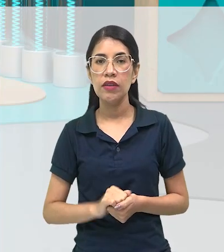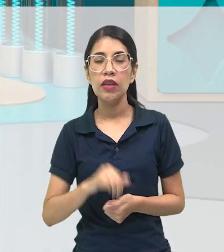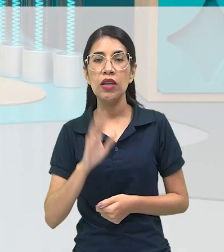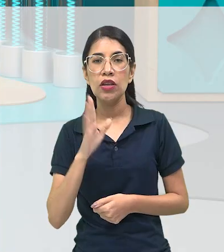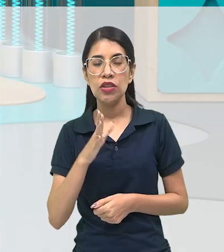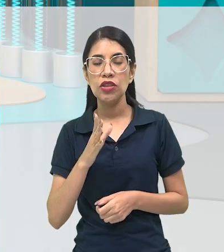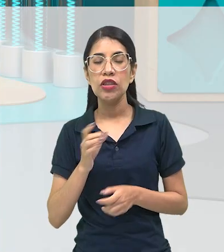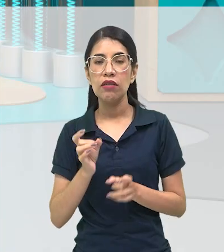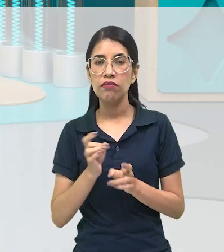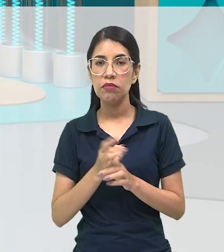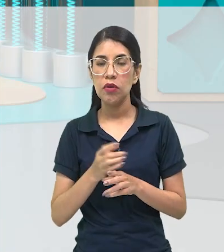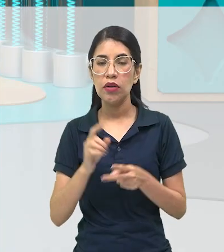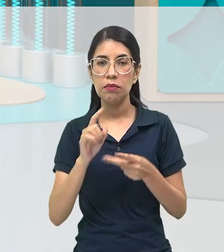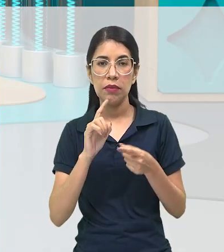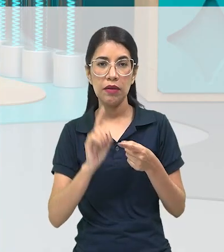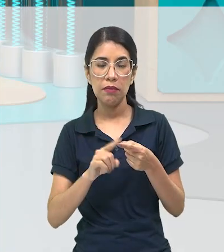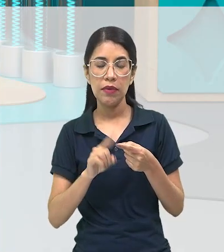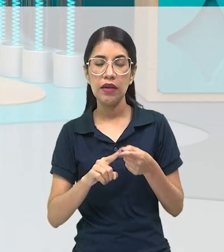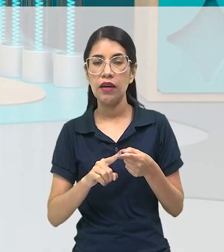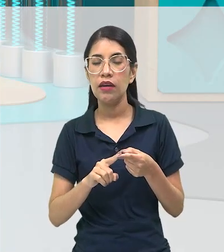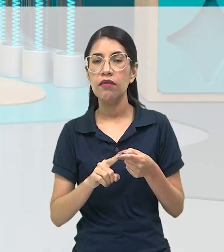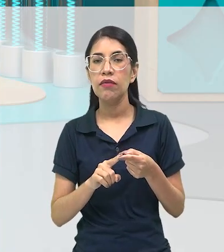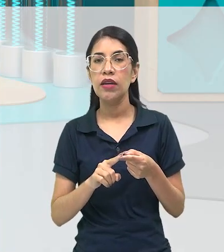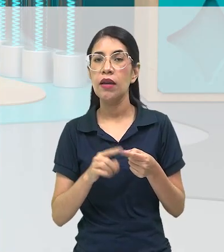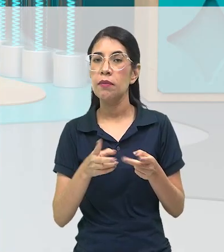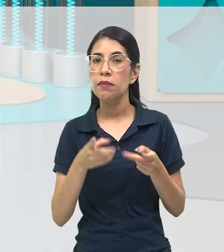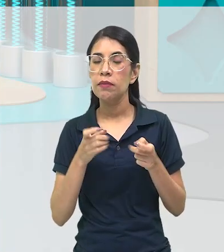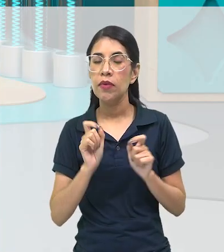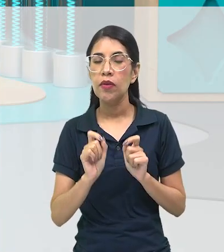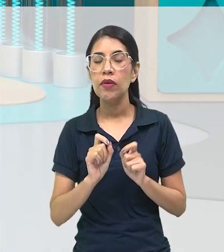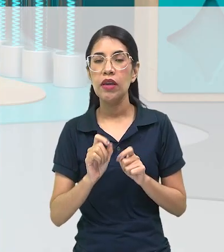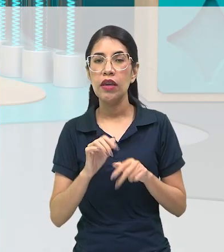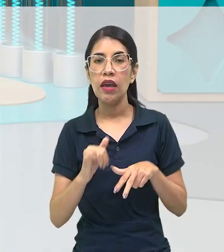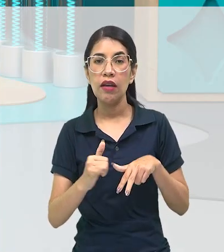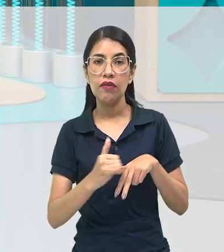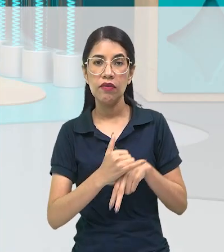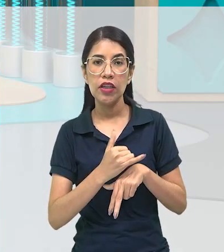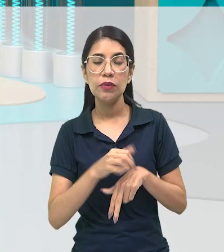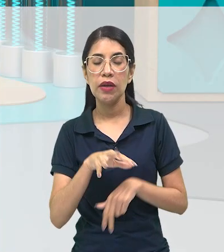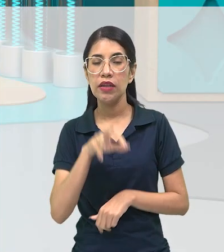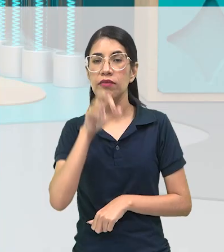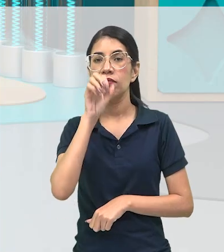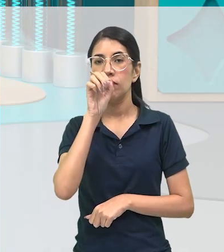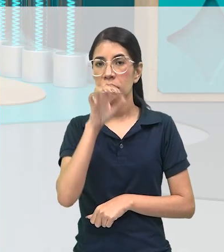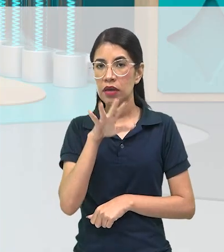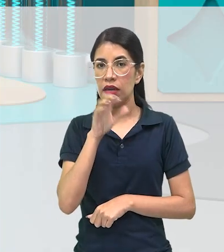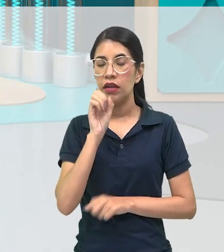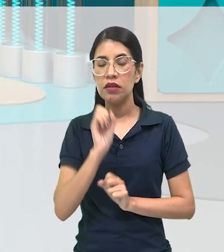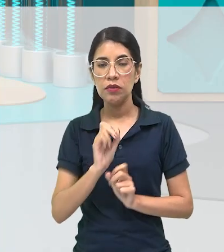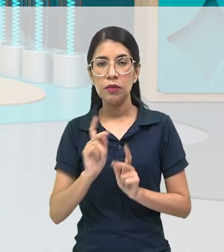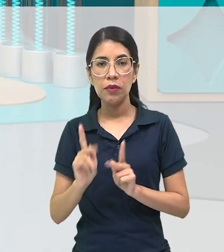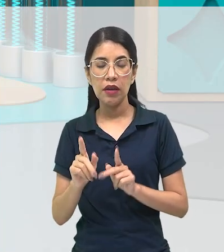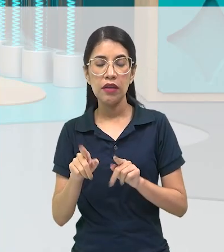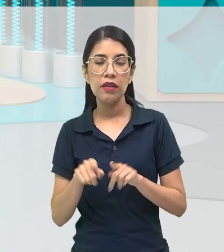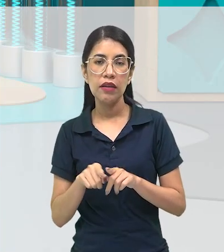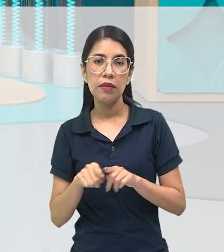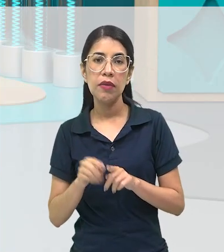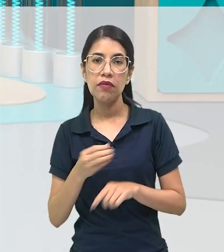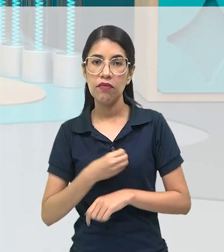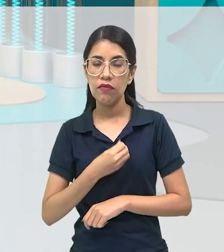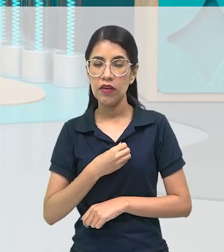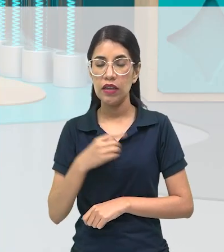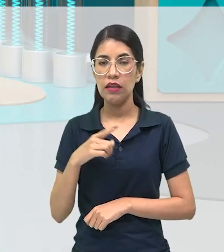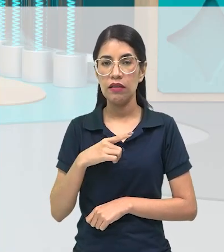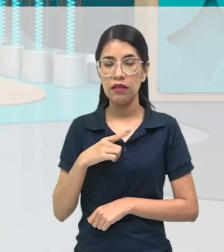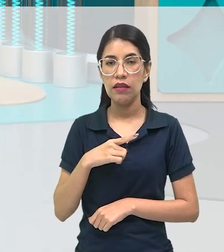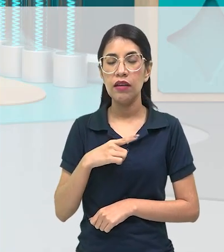levantamento e você então concluiu que a vítima ela está respirando, consequentemente ela está viva, né?